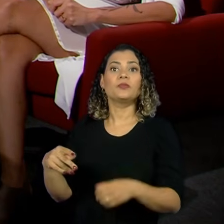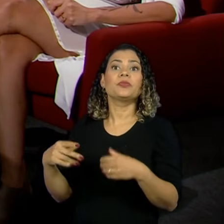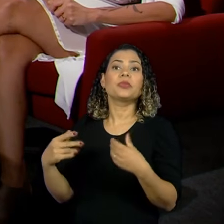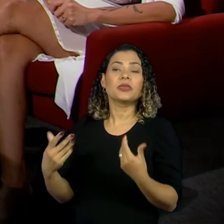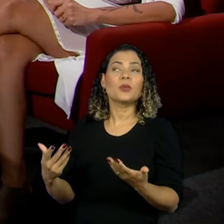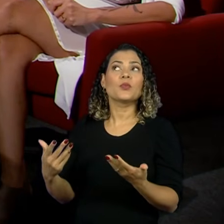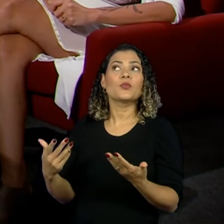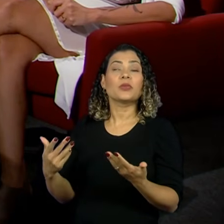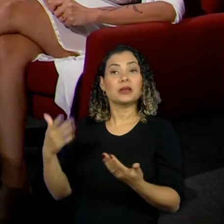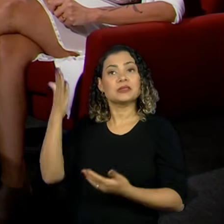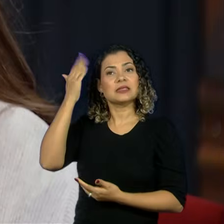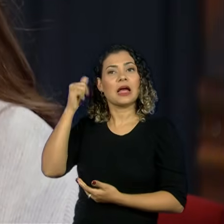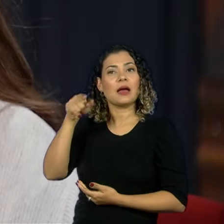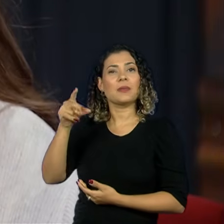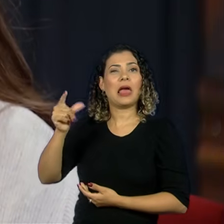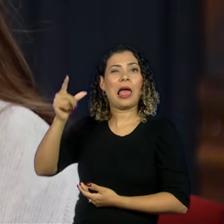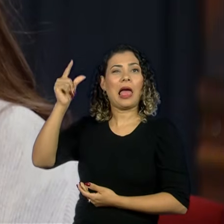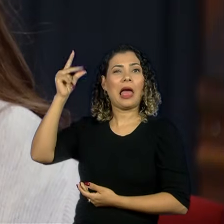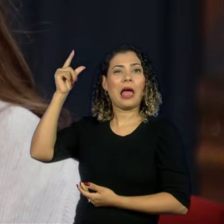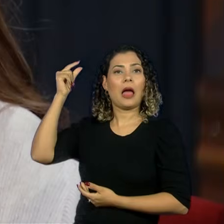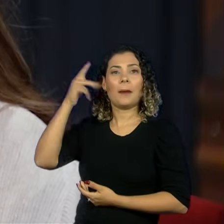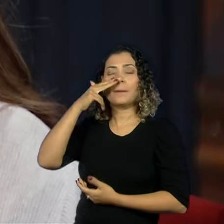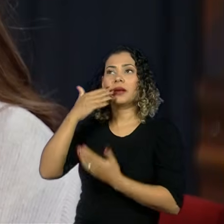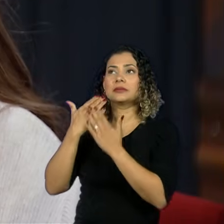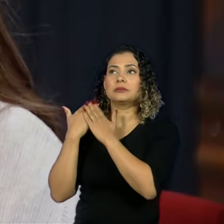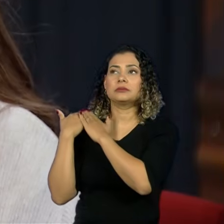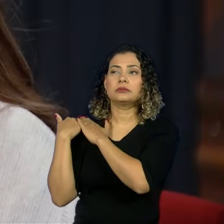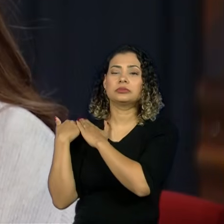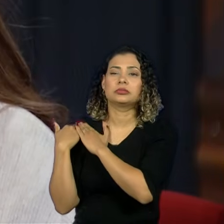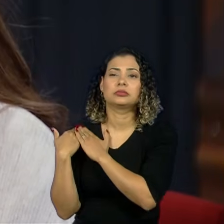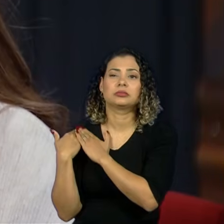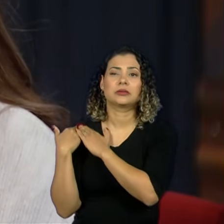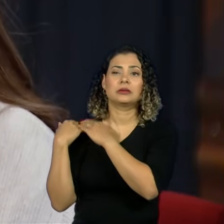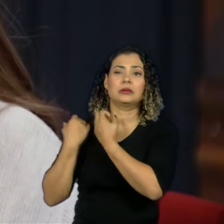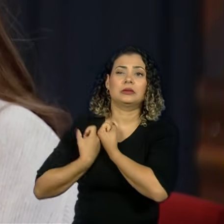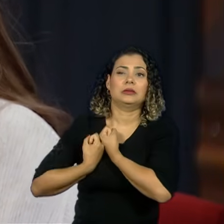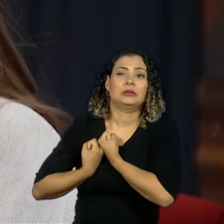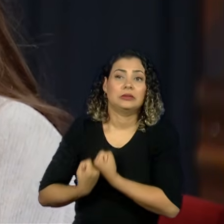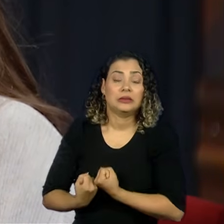Então, você sabe que durante muito tempo eu carreguei um peso desumano, colossal,